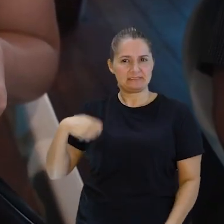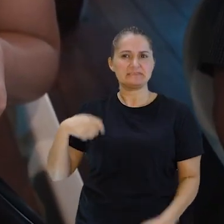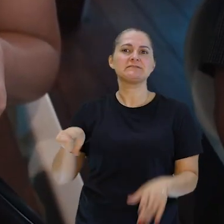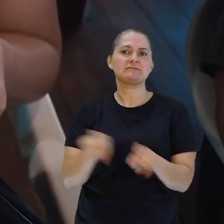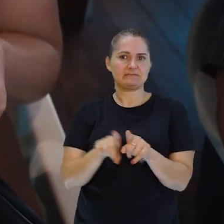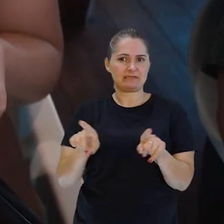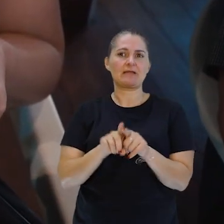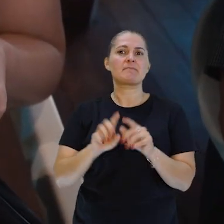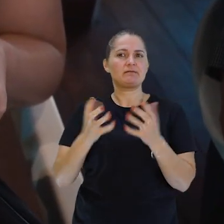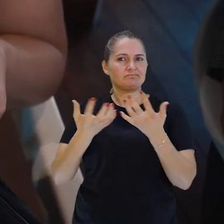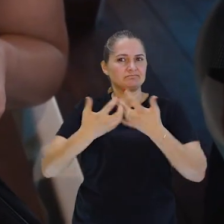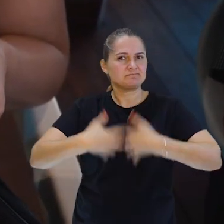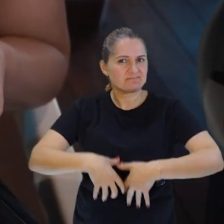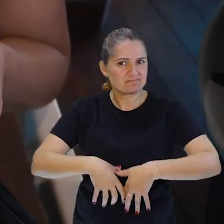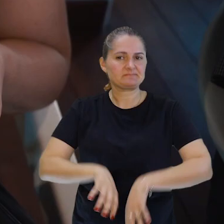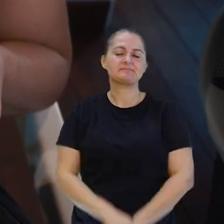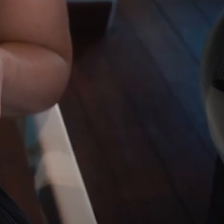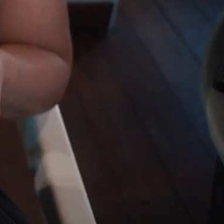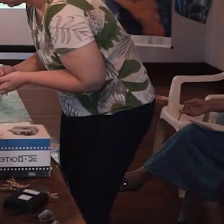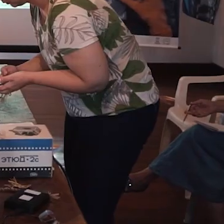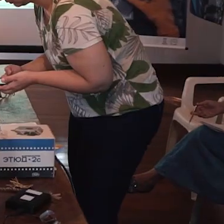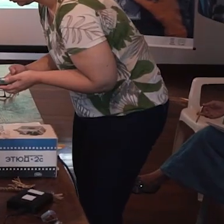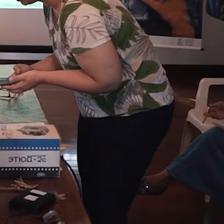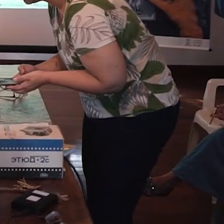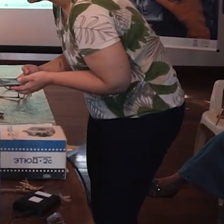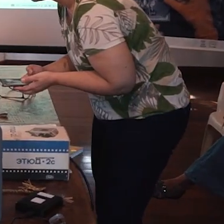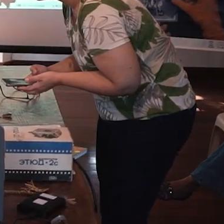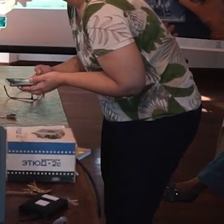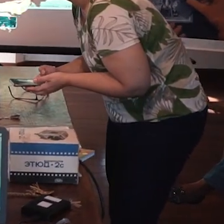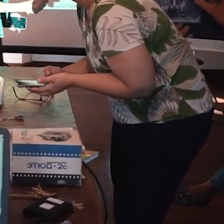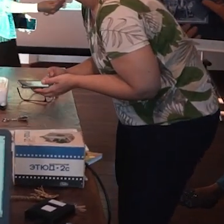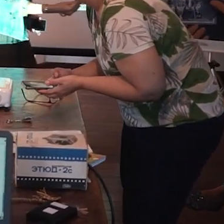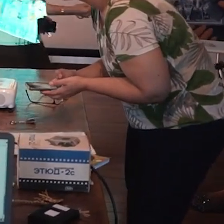tem. Eles têm que sentir um pouco disso funcionando, né?